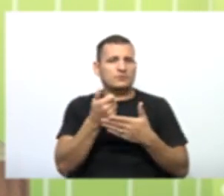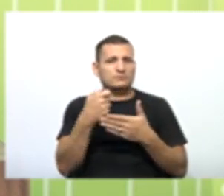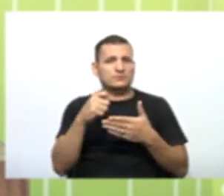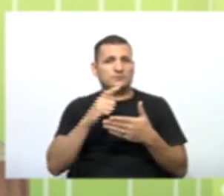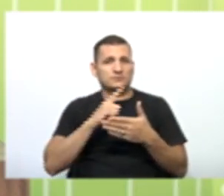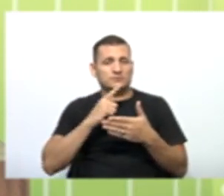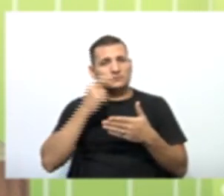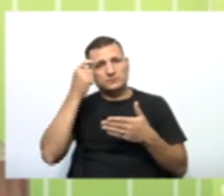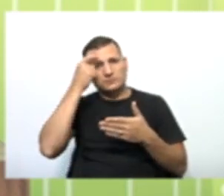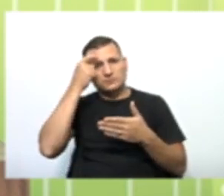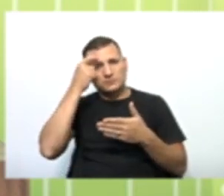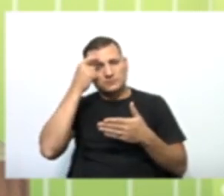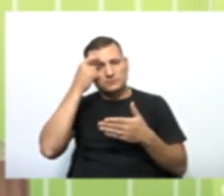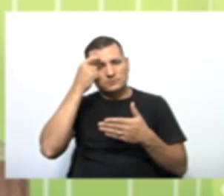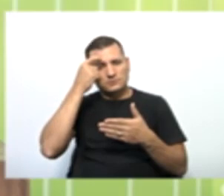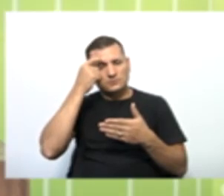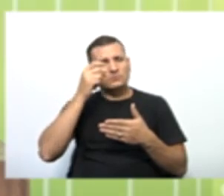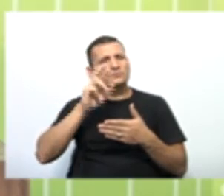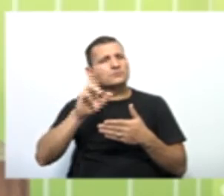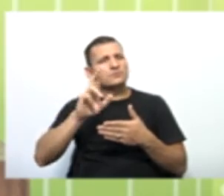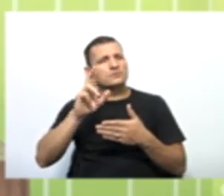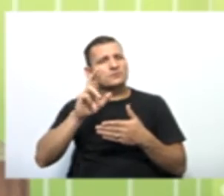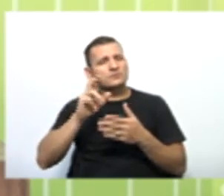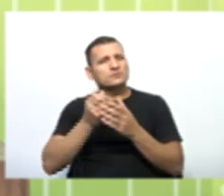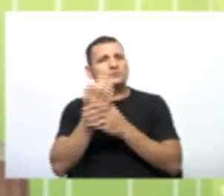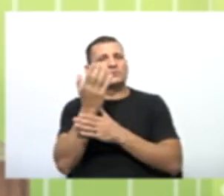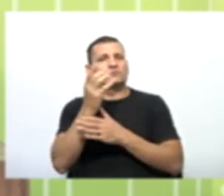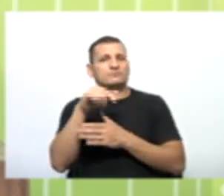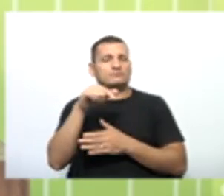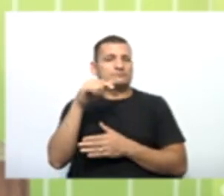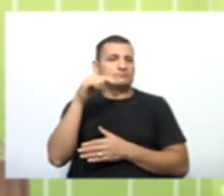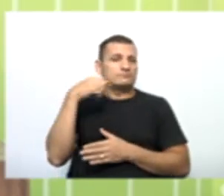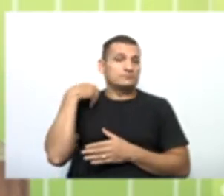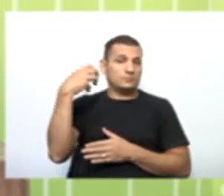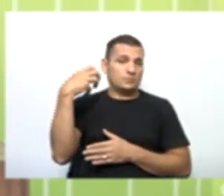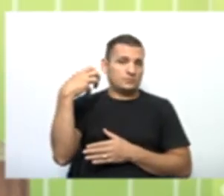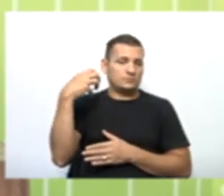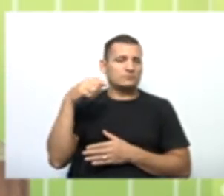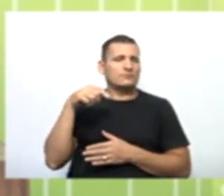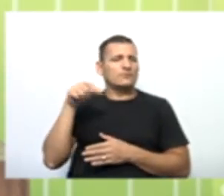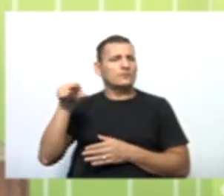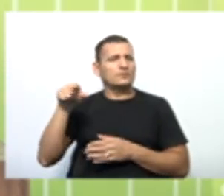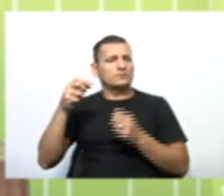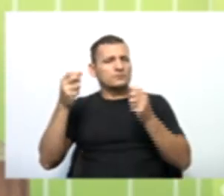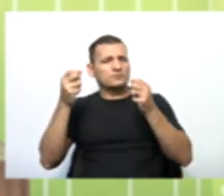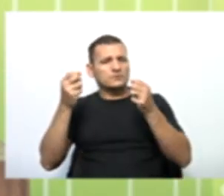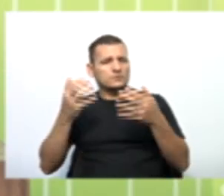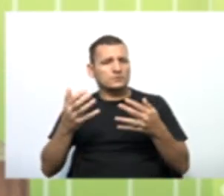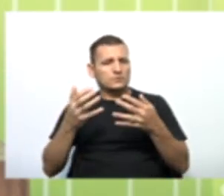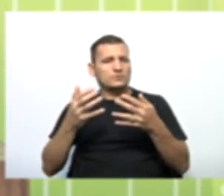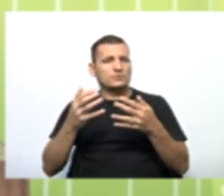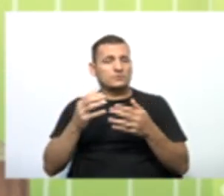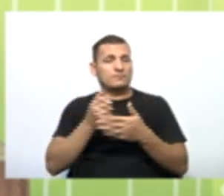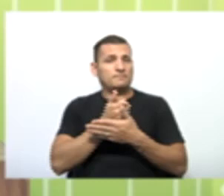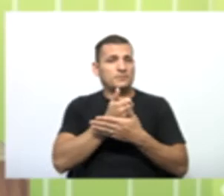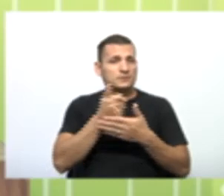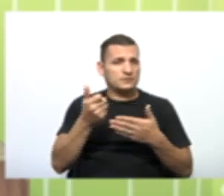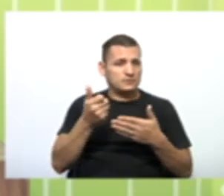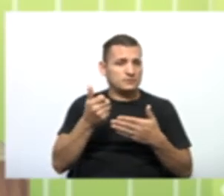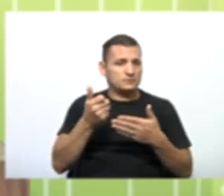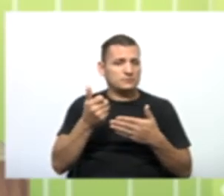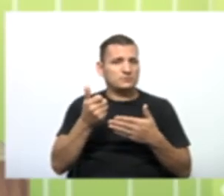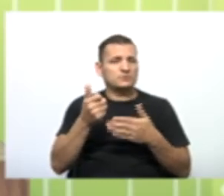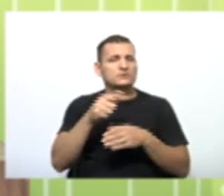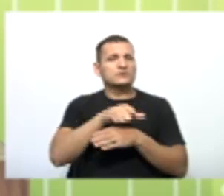e isso foi introduzido por quem? Pelo Sócrates. Ele vai falar isso, que para falar imoralidade ou imoralidade de